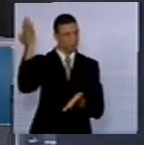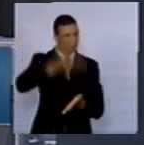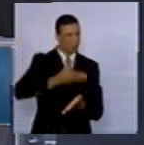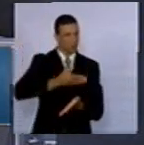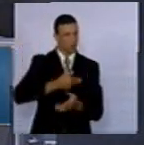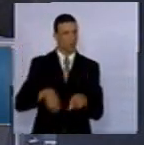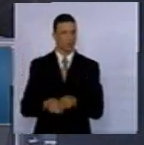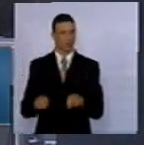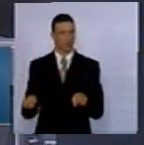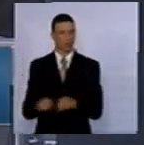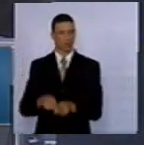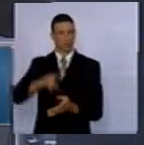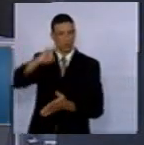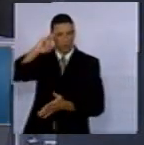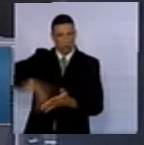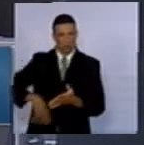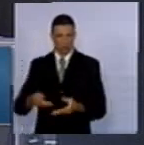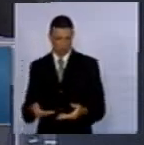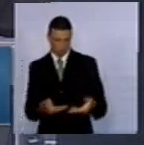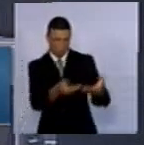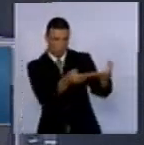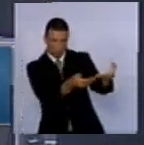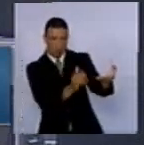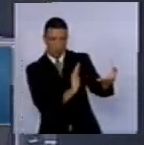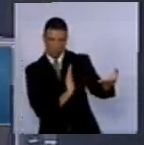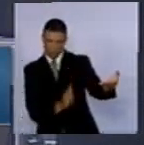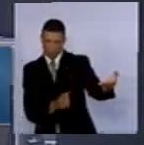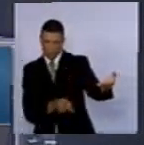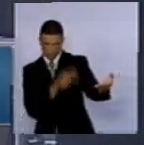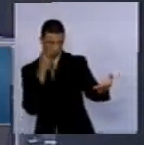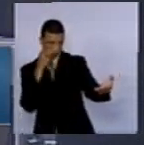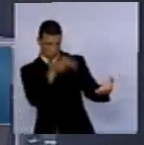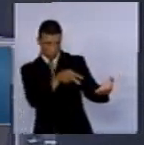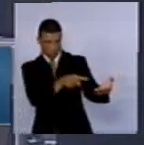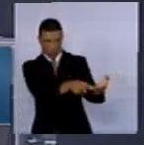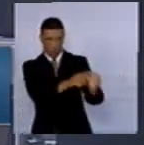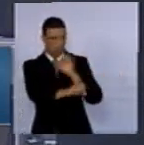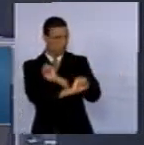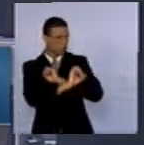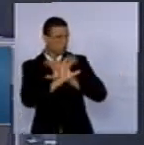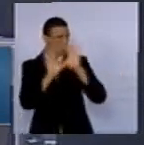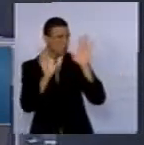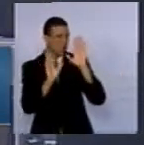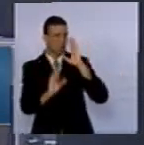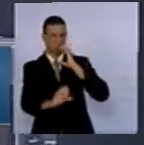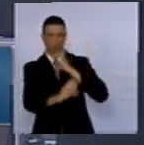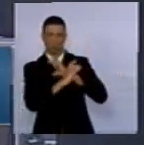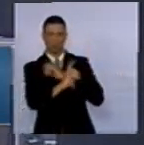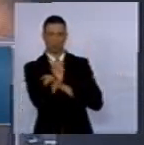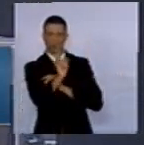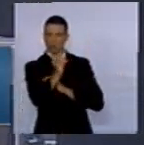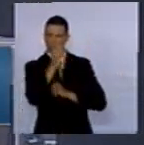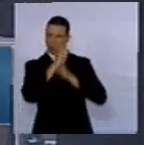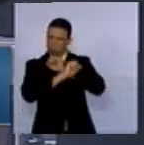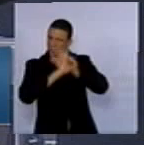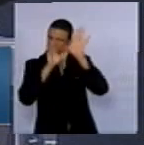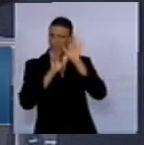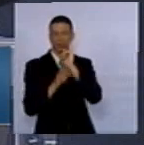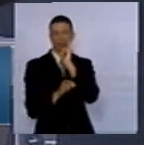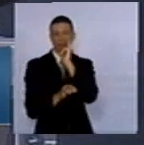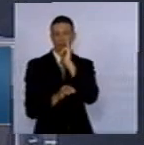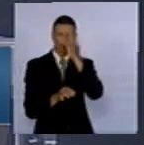que eu entreguei a vossa excelência está muito detalhado é muito cara a distinção exata de Quem